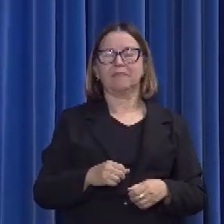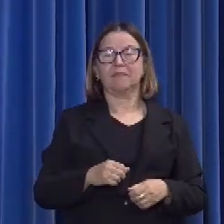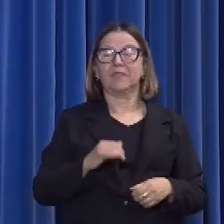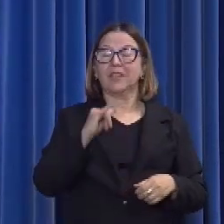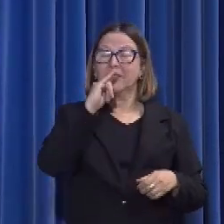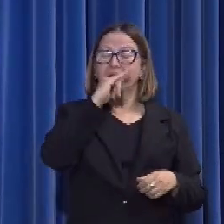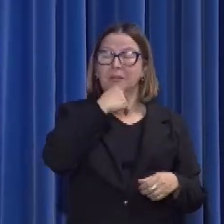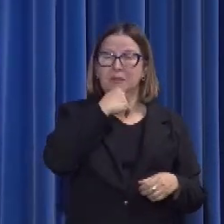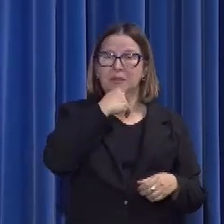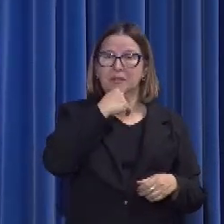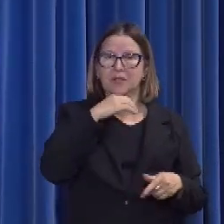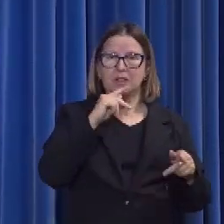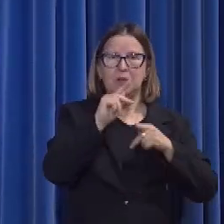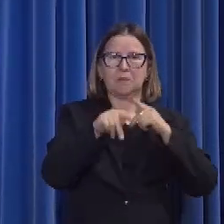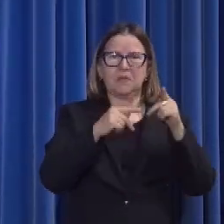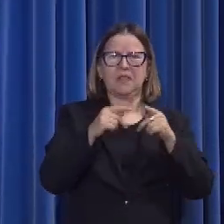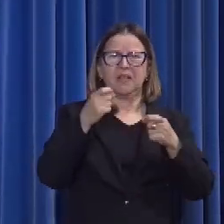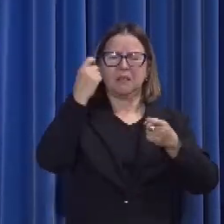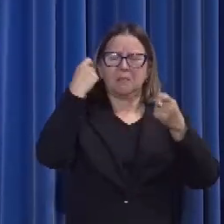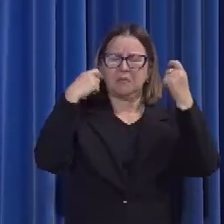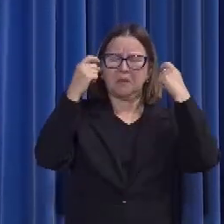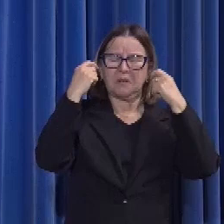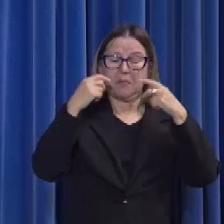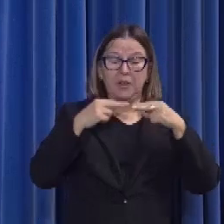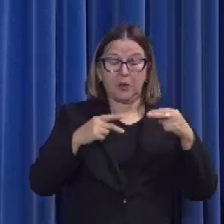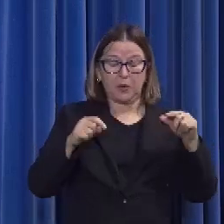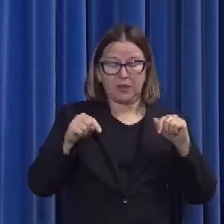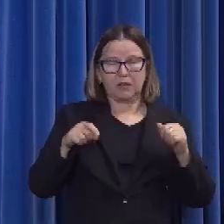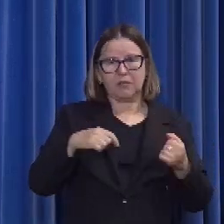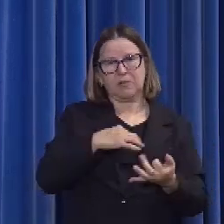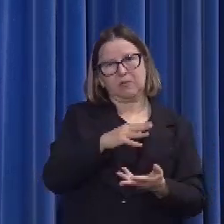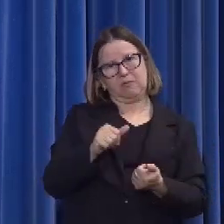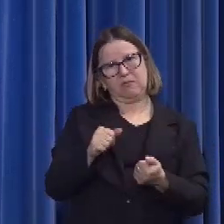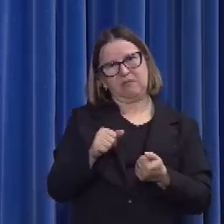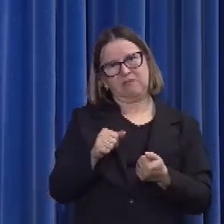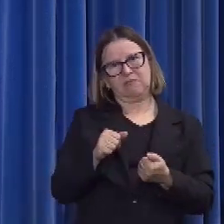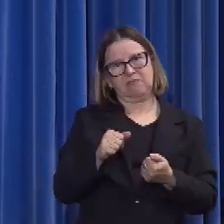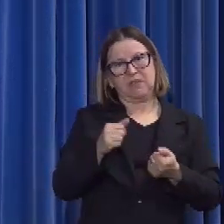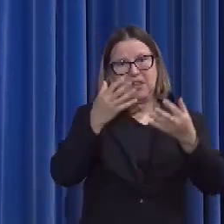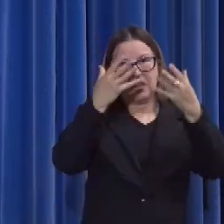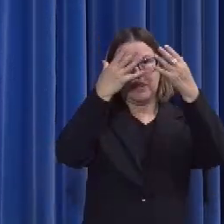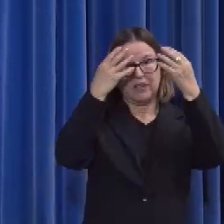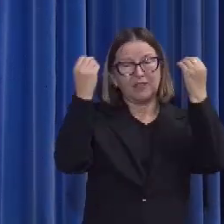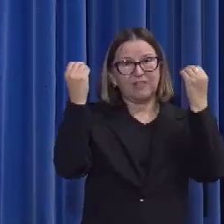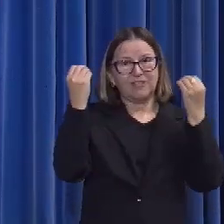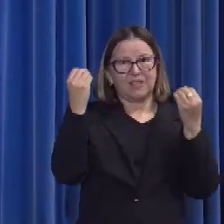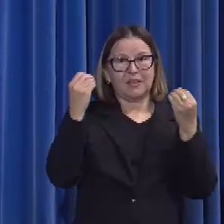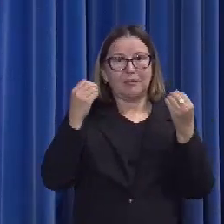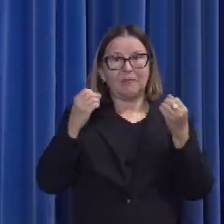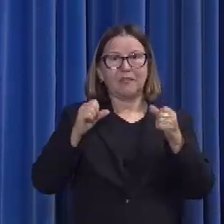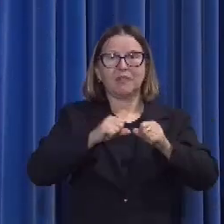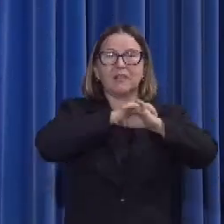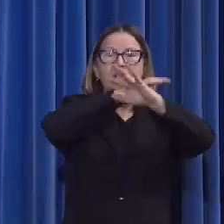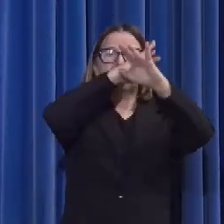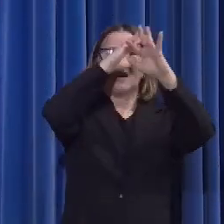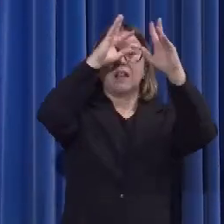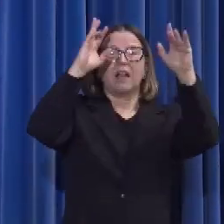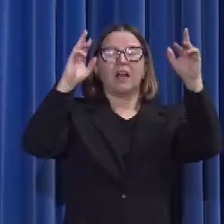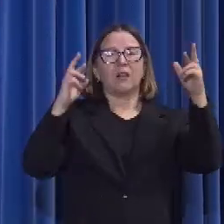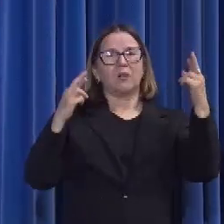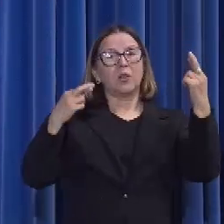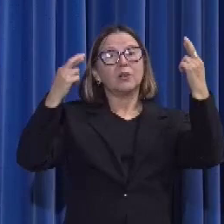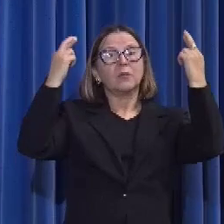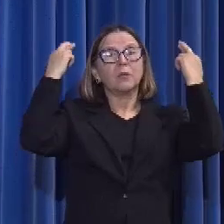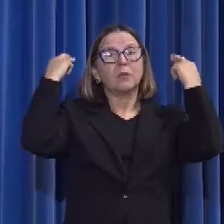preocupados com o estado das coisas aqui neste mundo que nos esquecemos da glória do porvir.